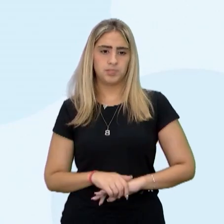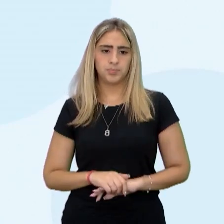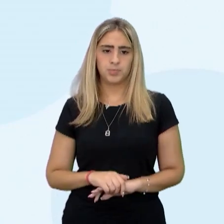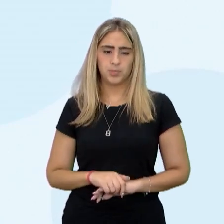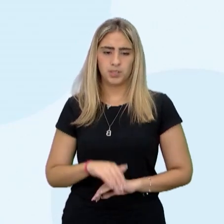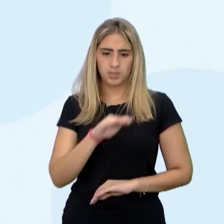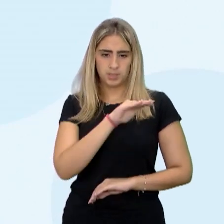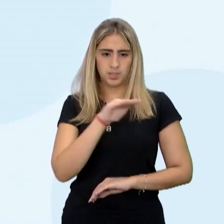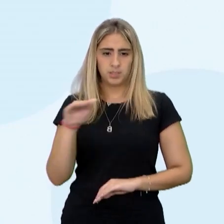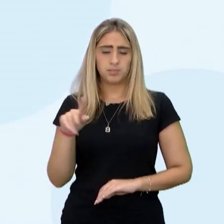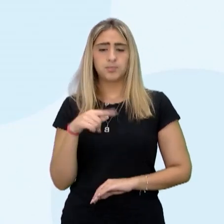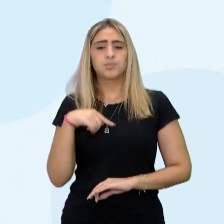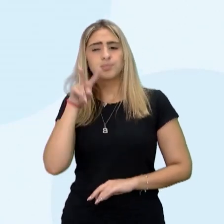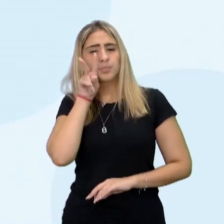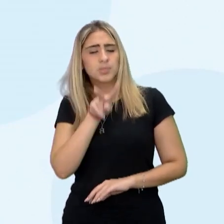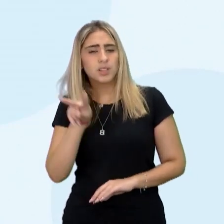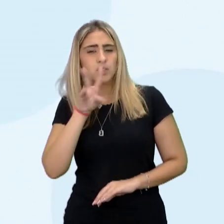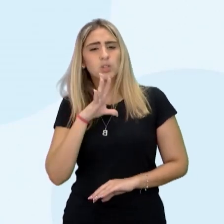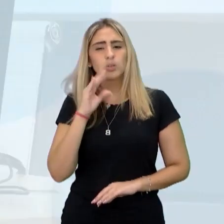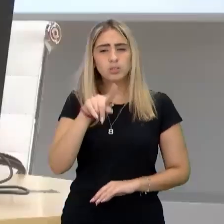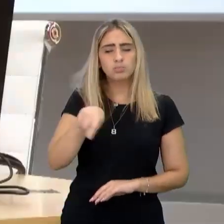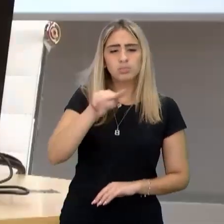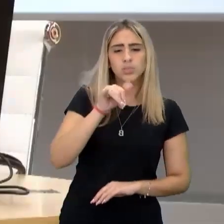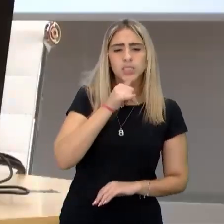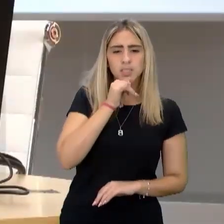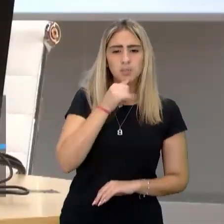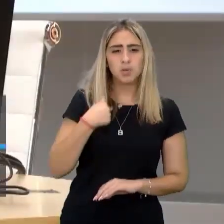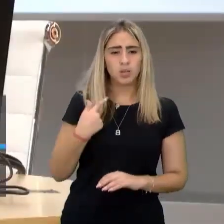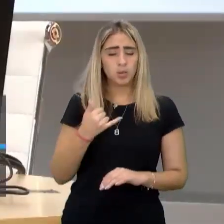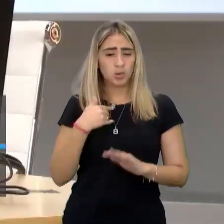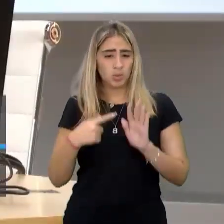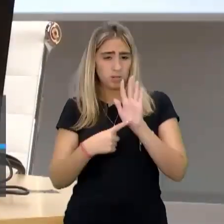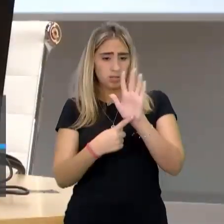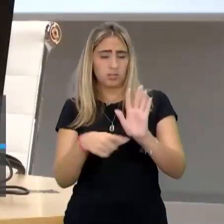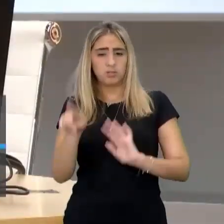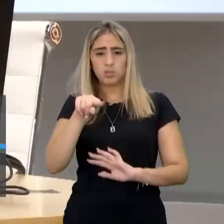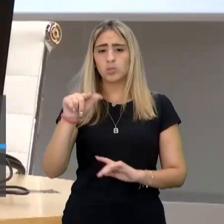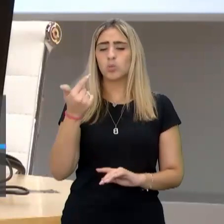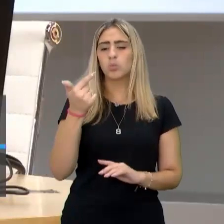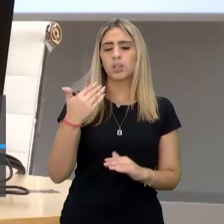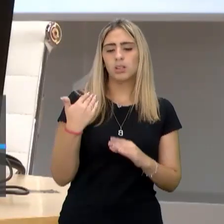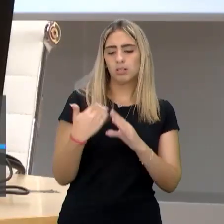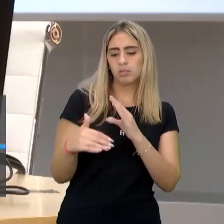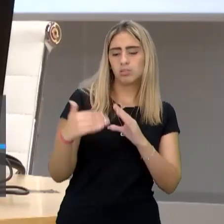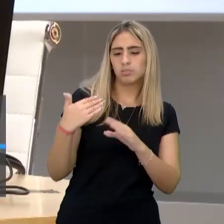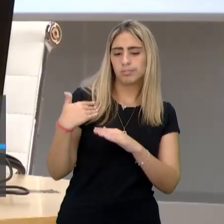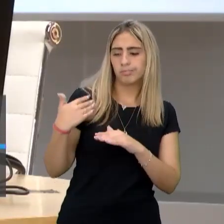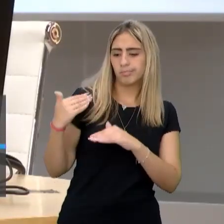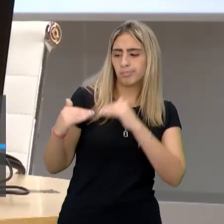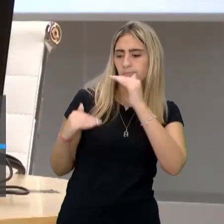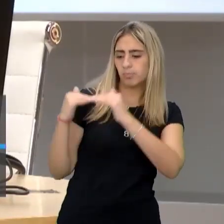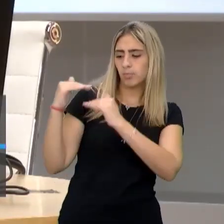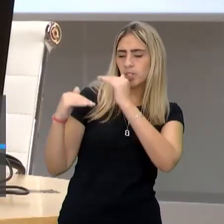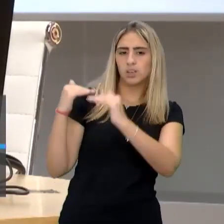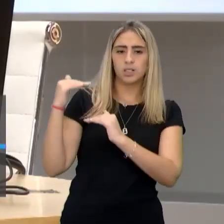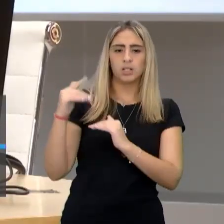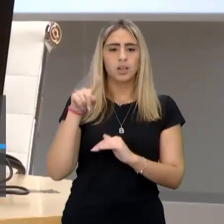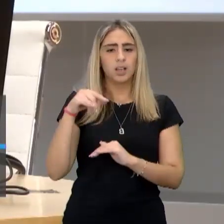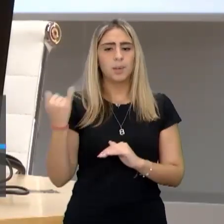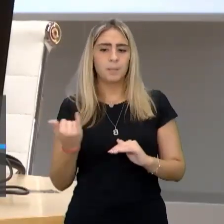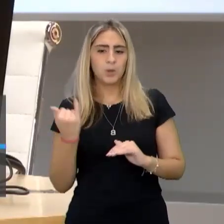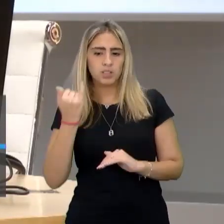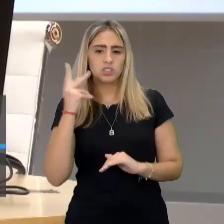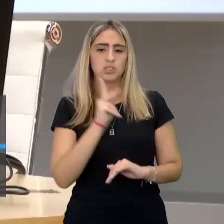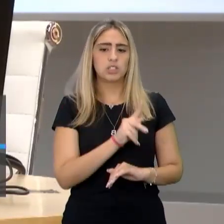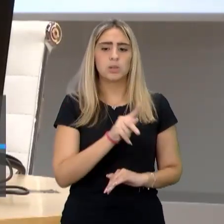bom? Observem que todos esses exemplos que eu passei para vocês não tem nenhuma demanda, né? Ah, não, mas é importante